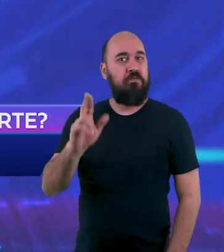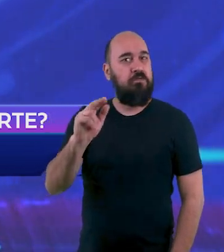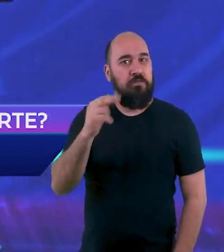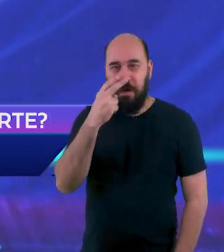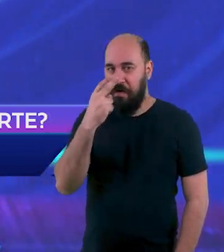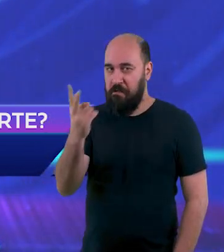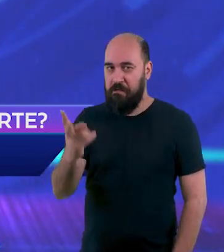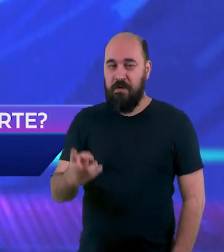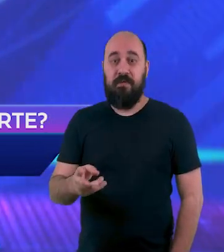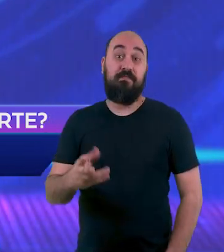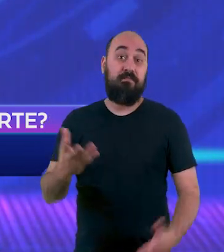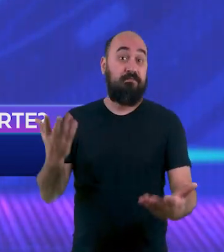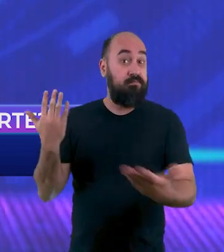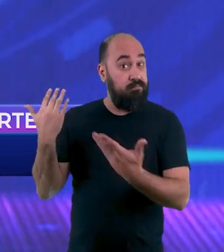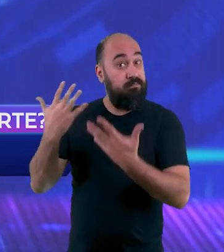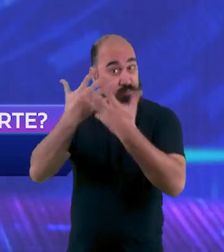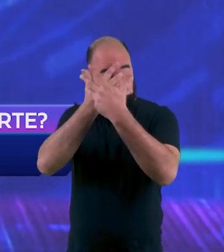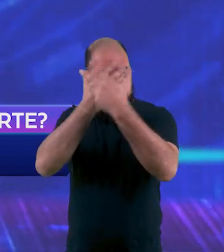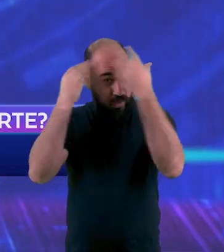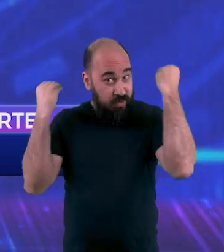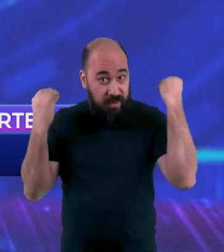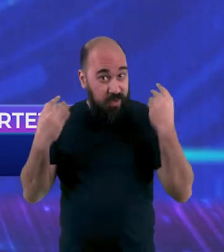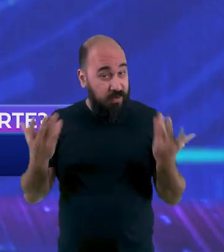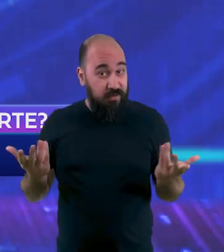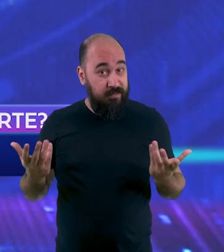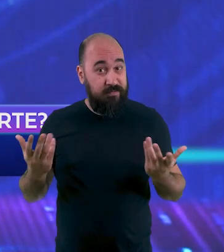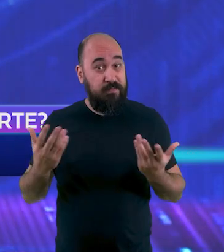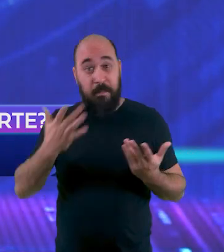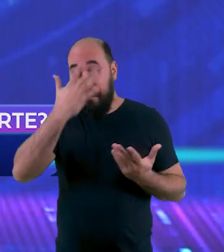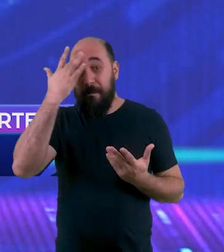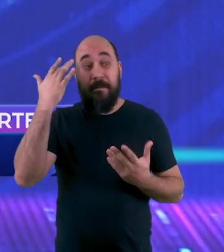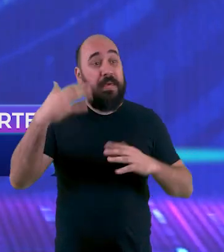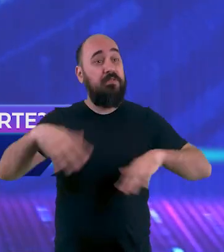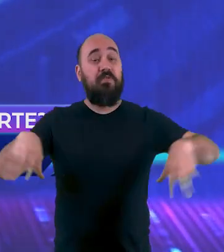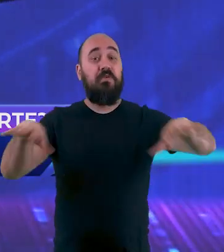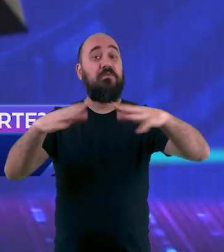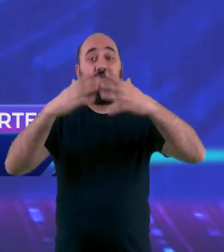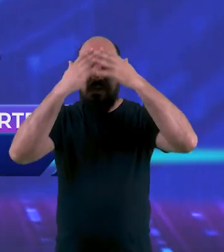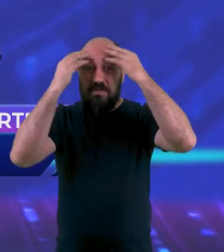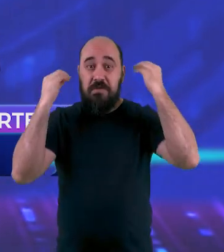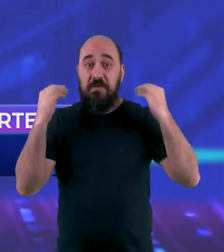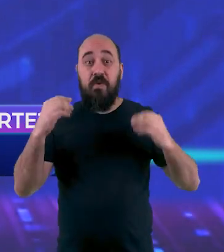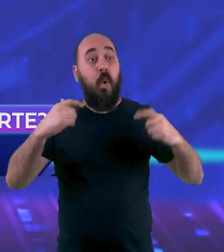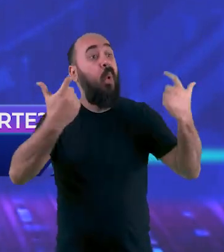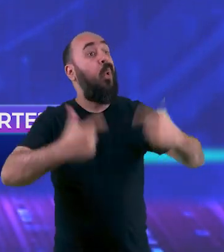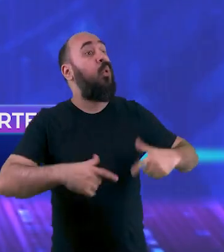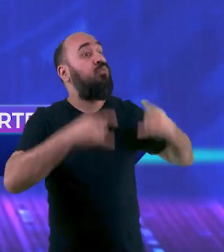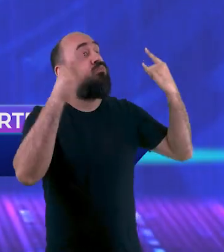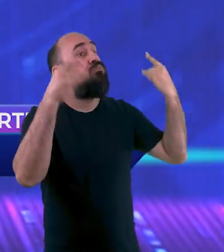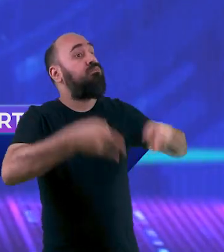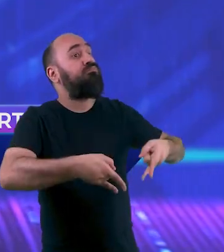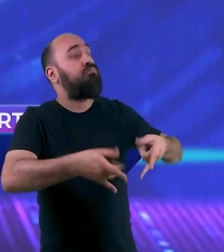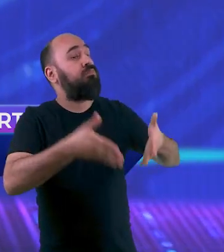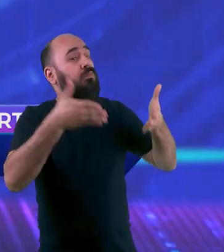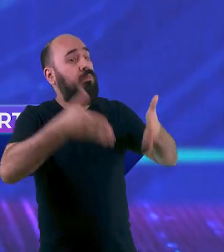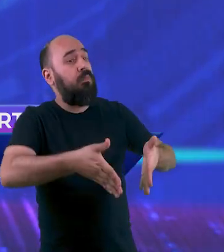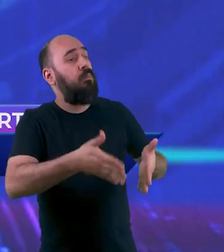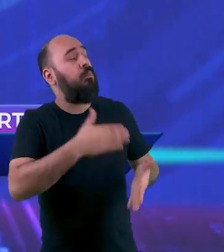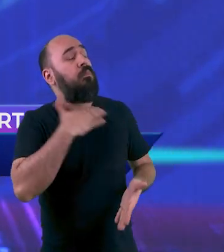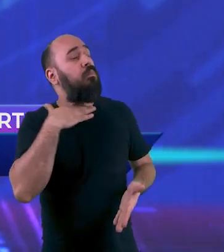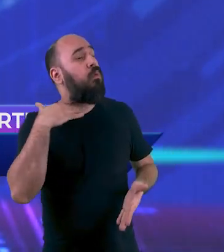Eles foram esquecidos. Lembra quando vai visitar a sepultura, porque talvez você nem tenha convivido.